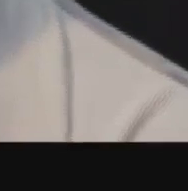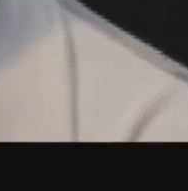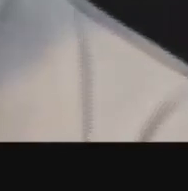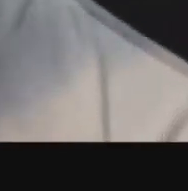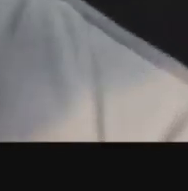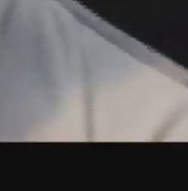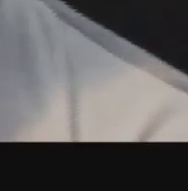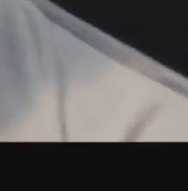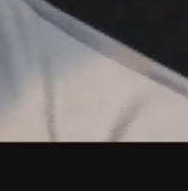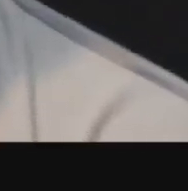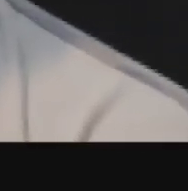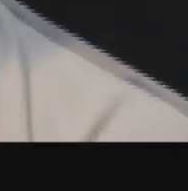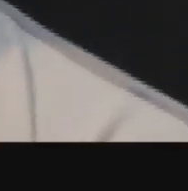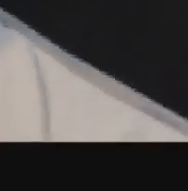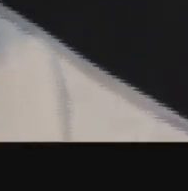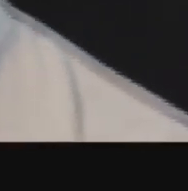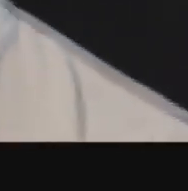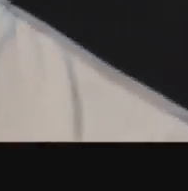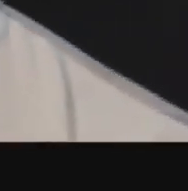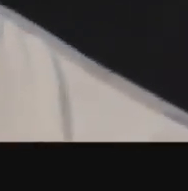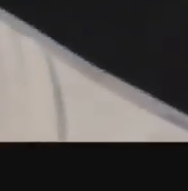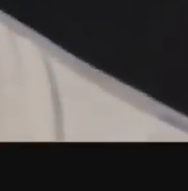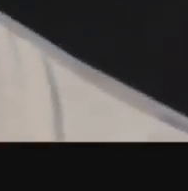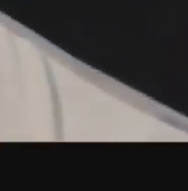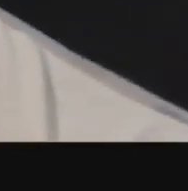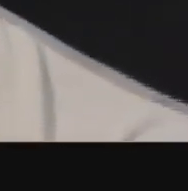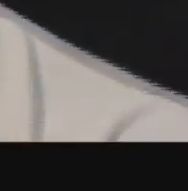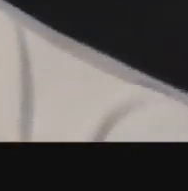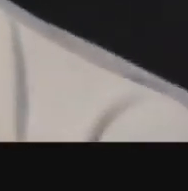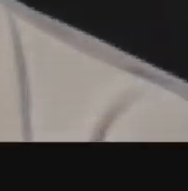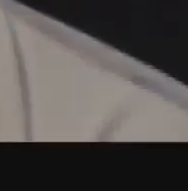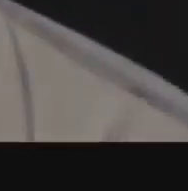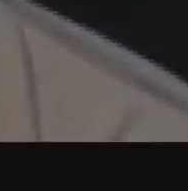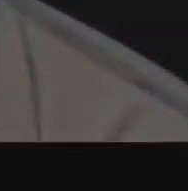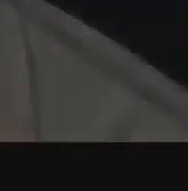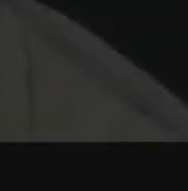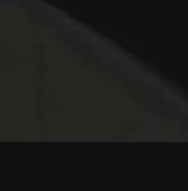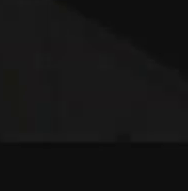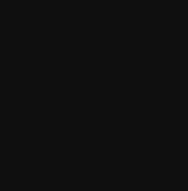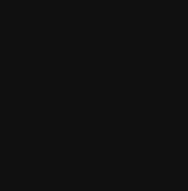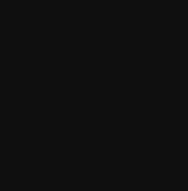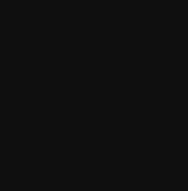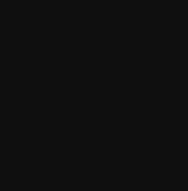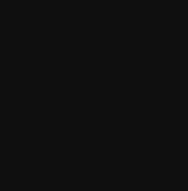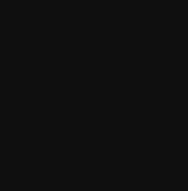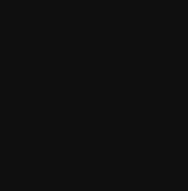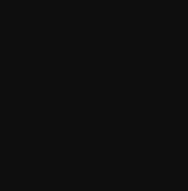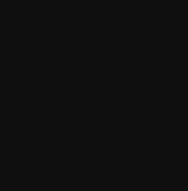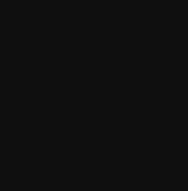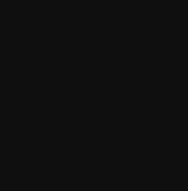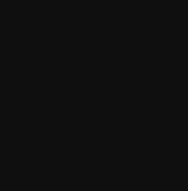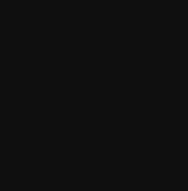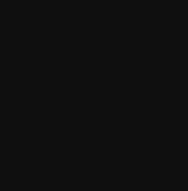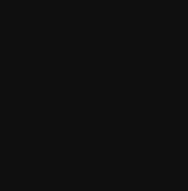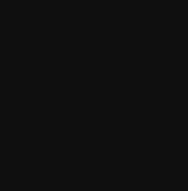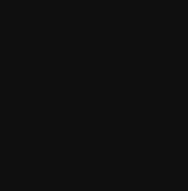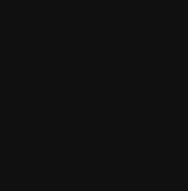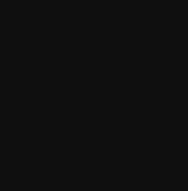boa, você não está merecendo isso que você está achando que você merece.